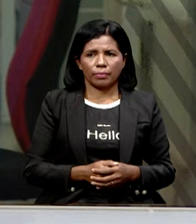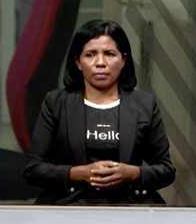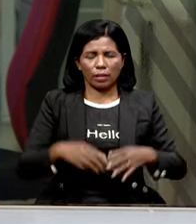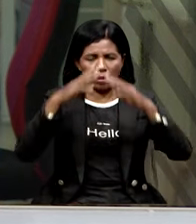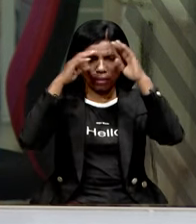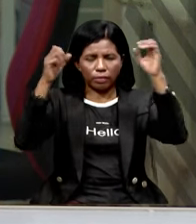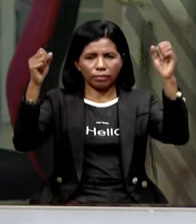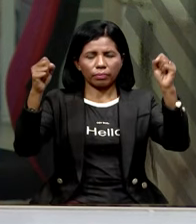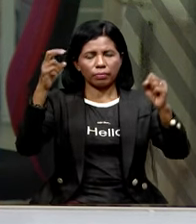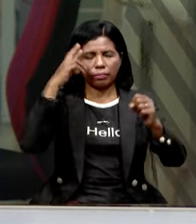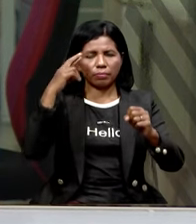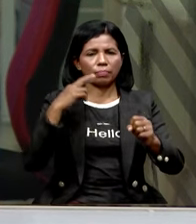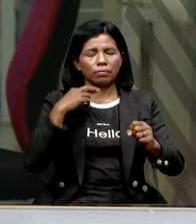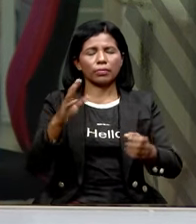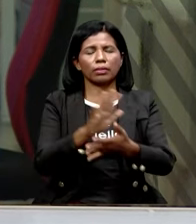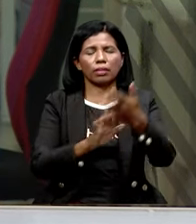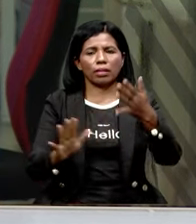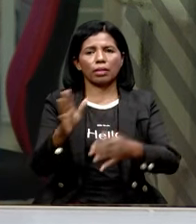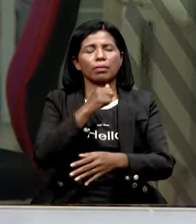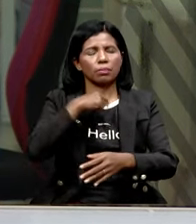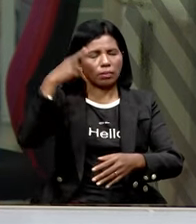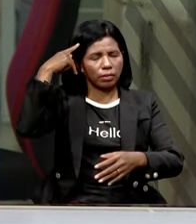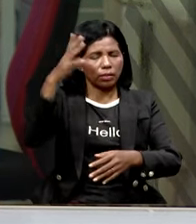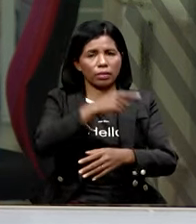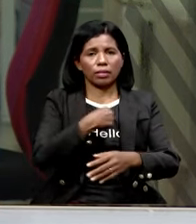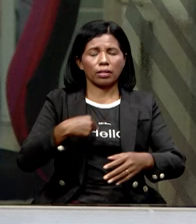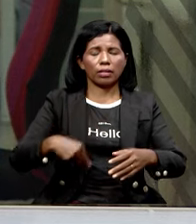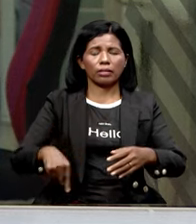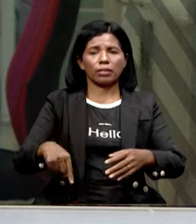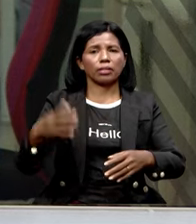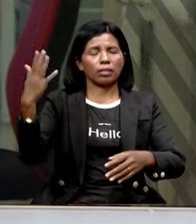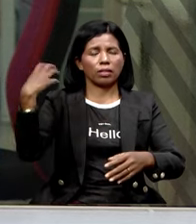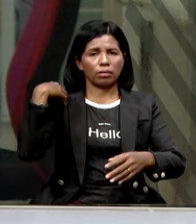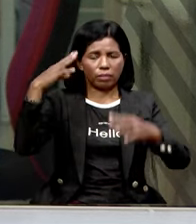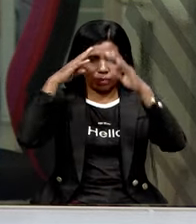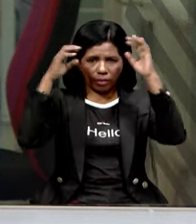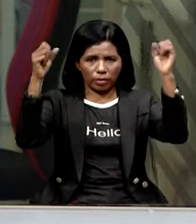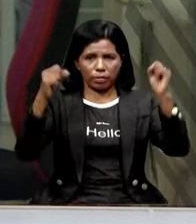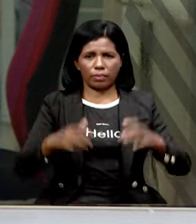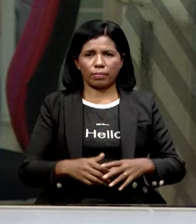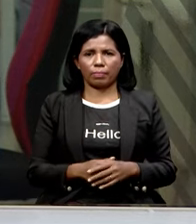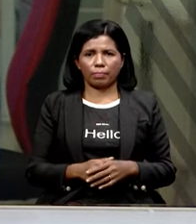Presidente da República inaugura o Salão Amo Papa Francisco no Salão China e a Palácio Presidencial.